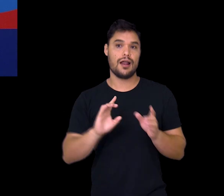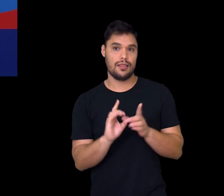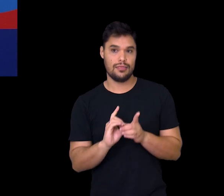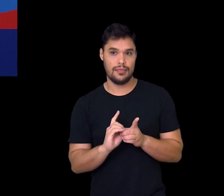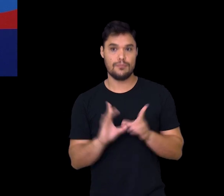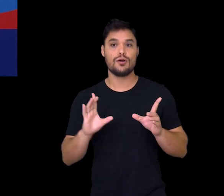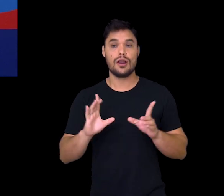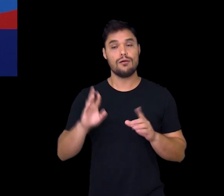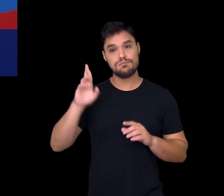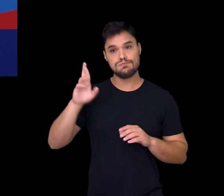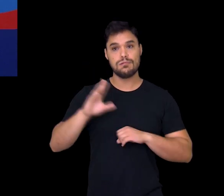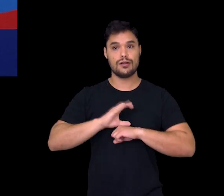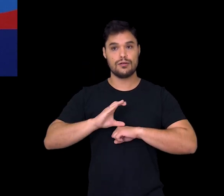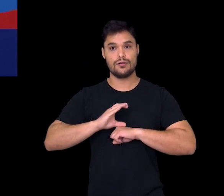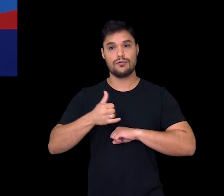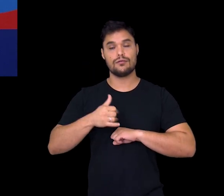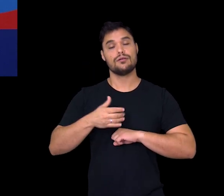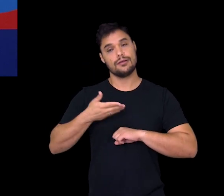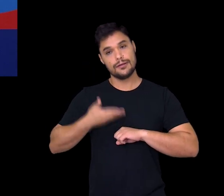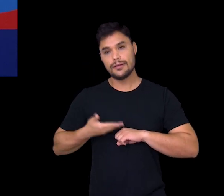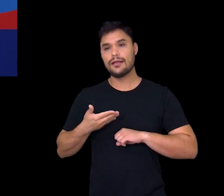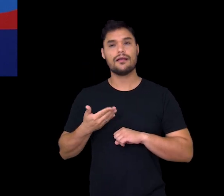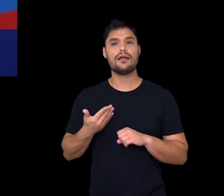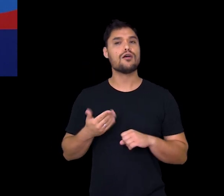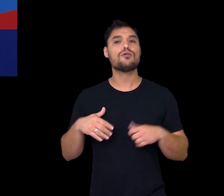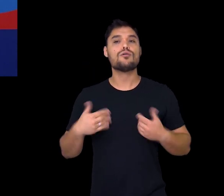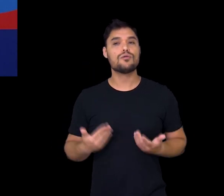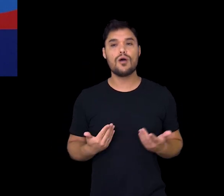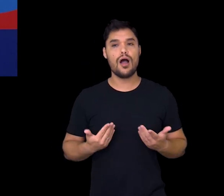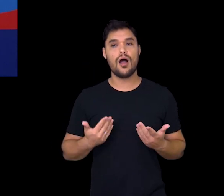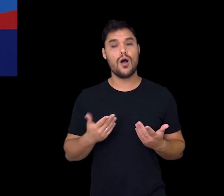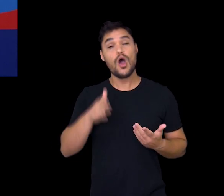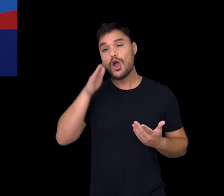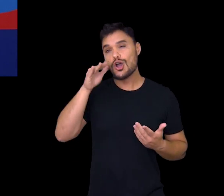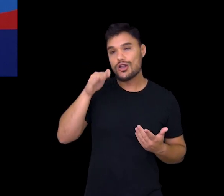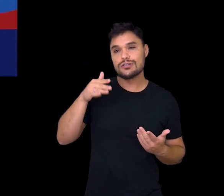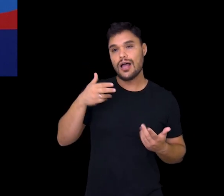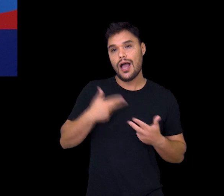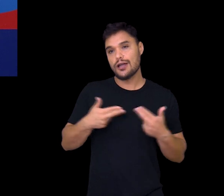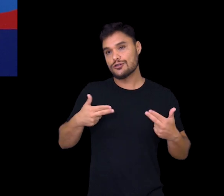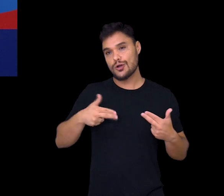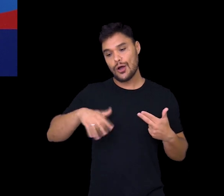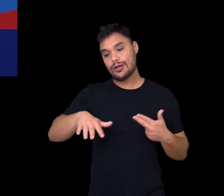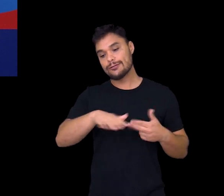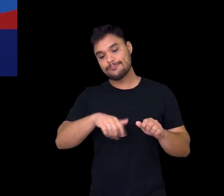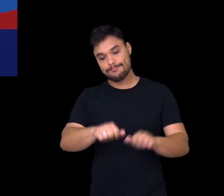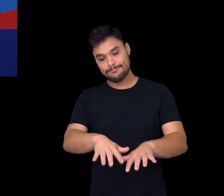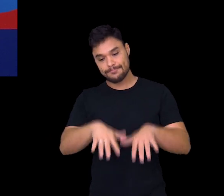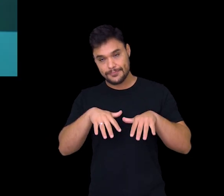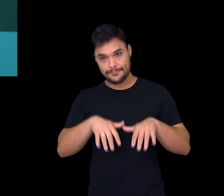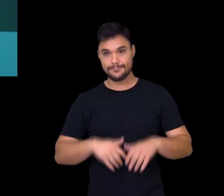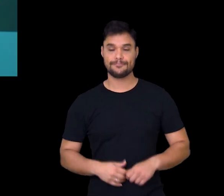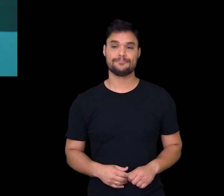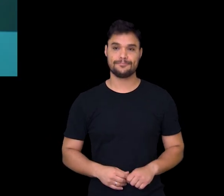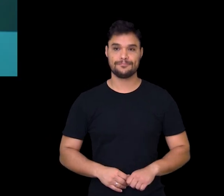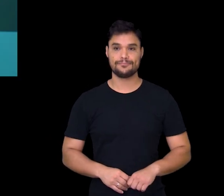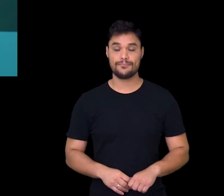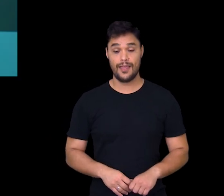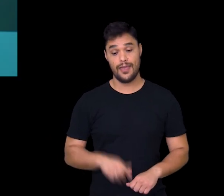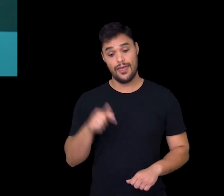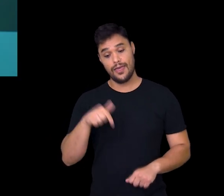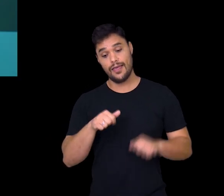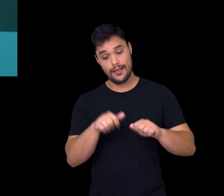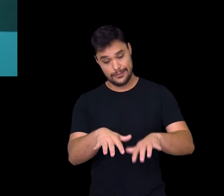de 1988. Quais são as grandes curiosidades ou qual é a história que está por trás daquele plenário, por favor? Esse plenário tem uma história